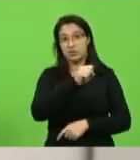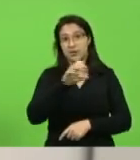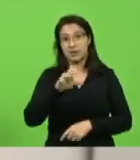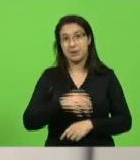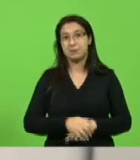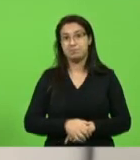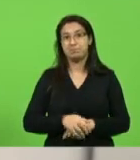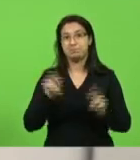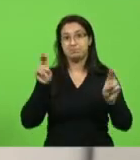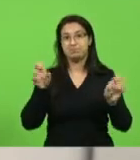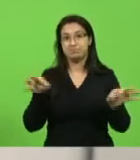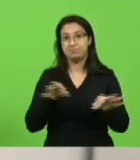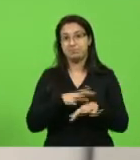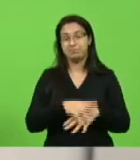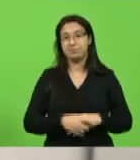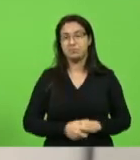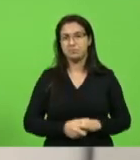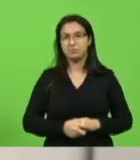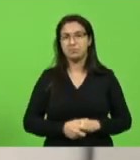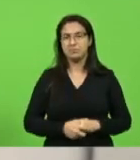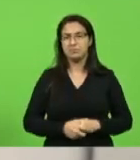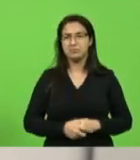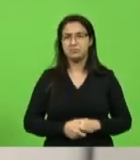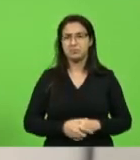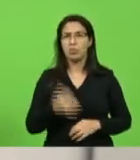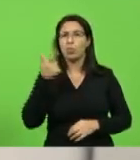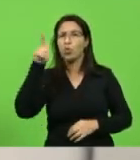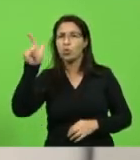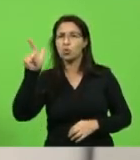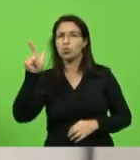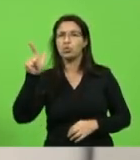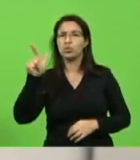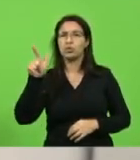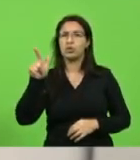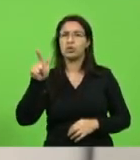aspas. Ainda, em outra live ocorrida no dia